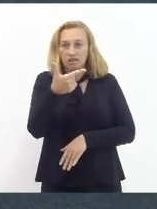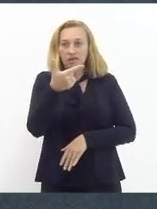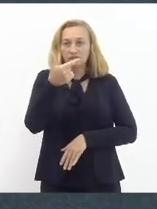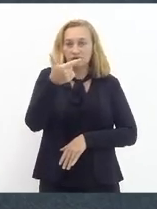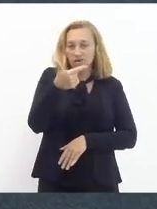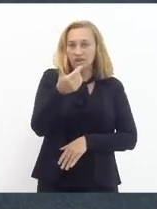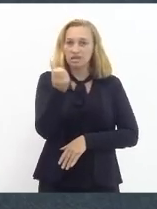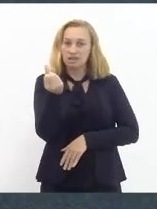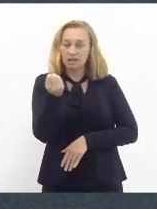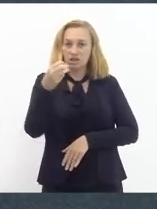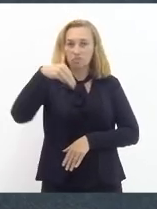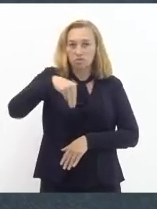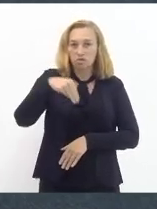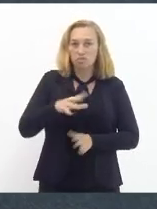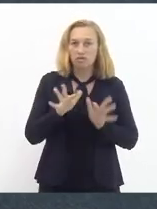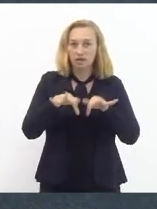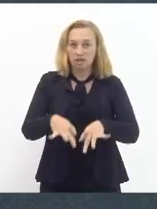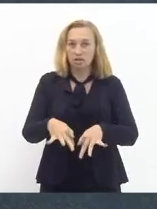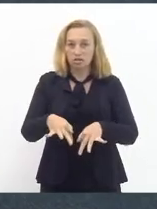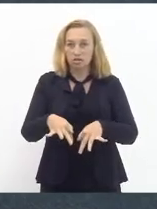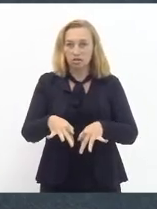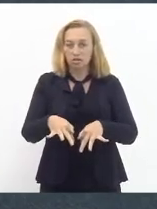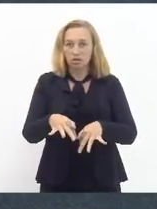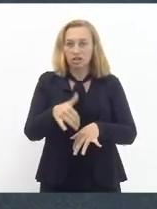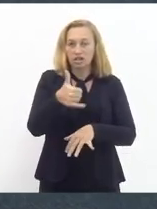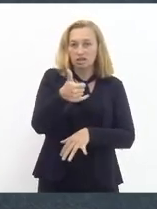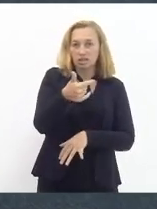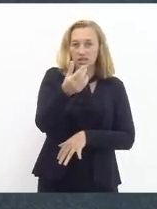15h26, encerrou-se às